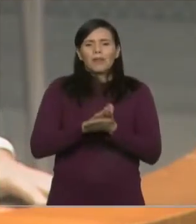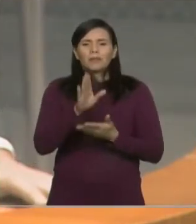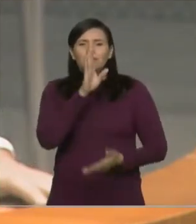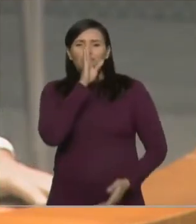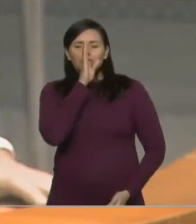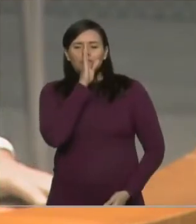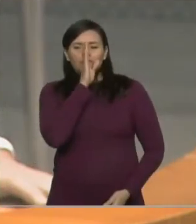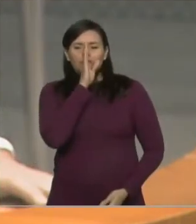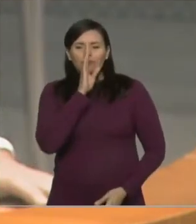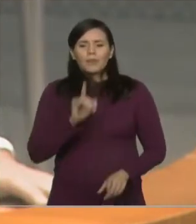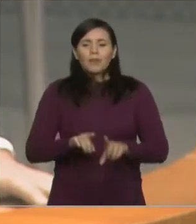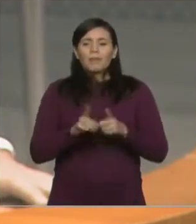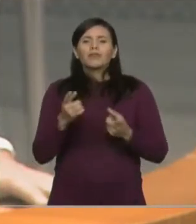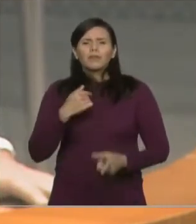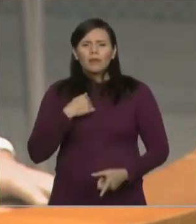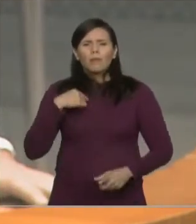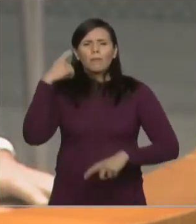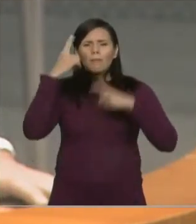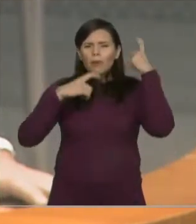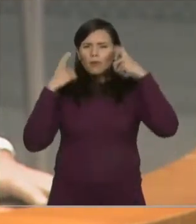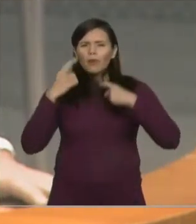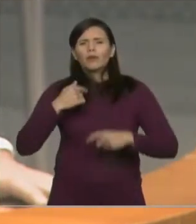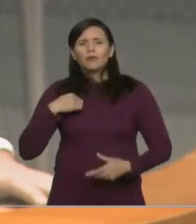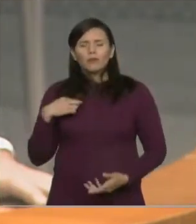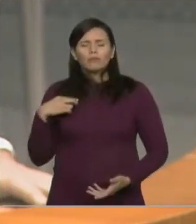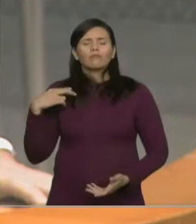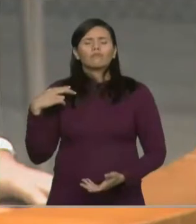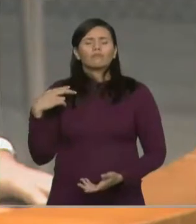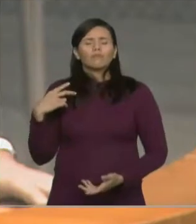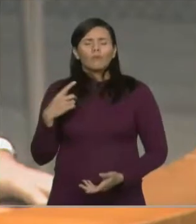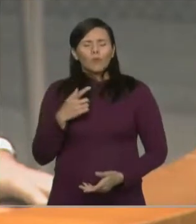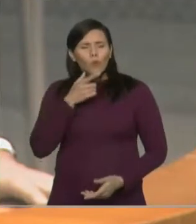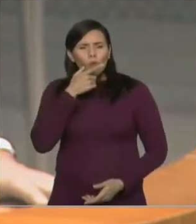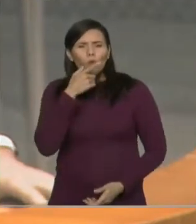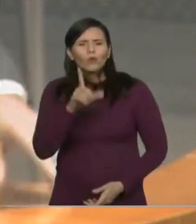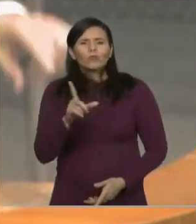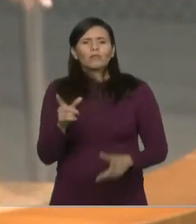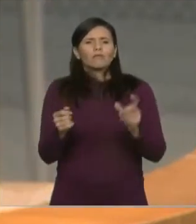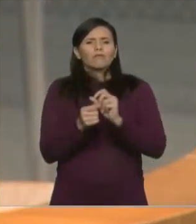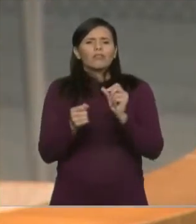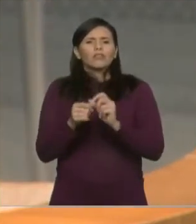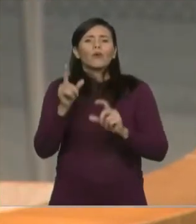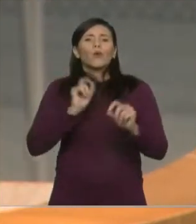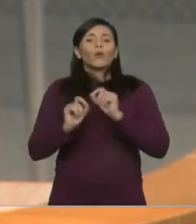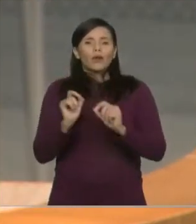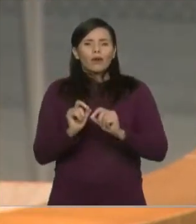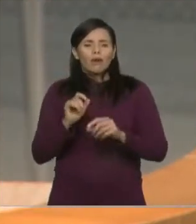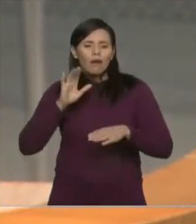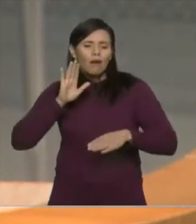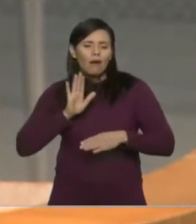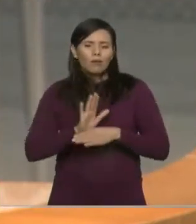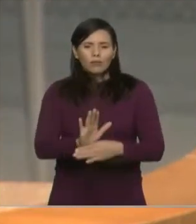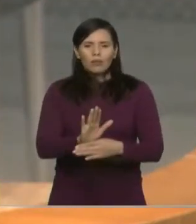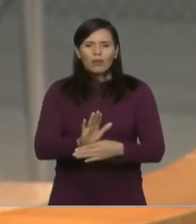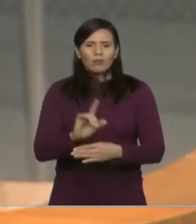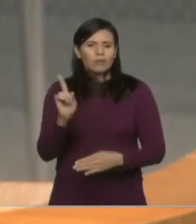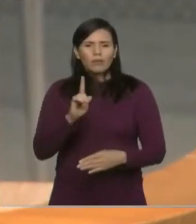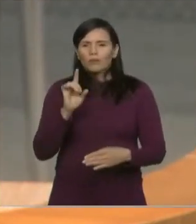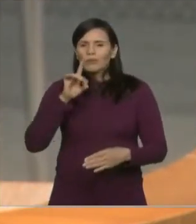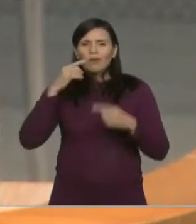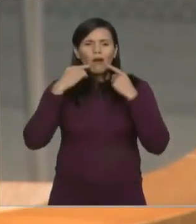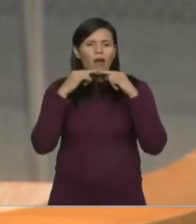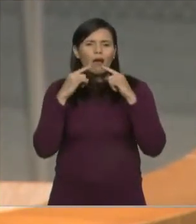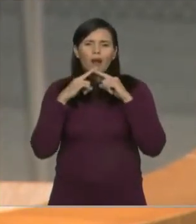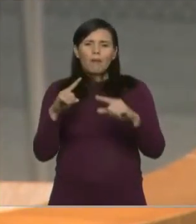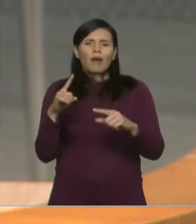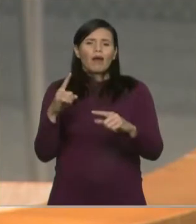nos preocupamos com isso e nós conseguimos contribuir para a solução desse problema. Indo além da crítica, indo além da